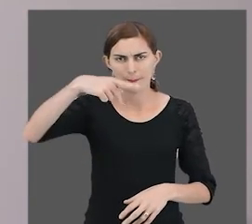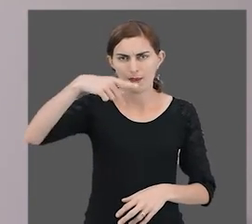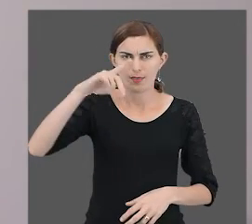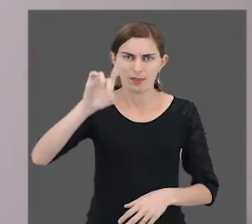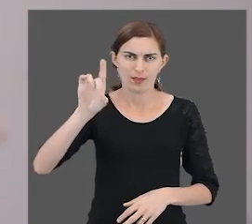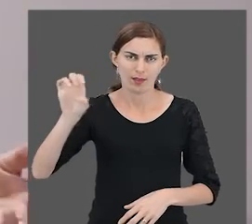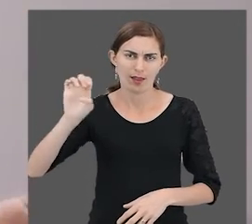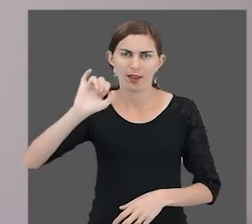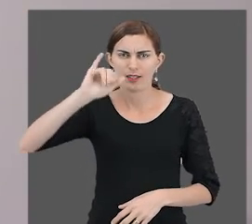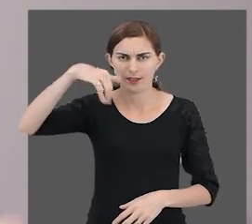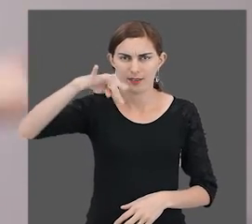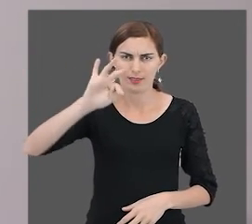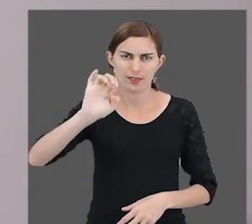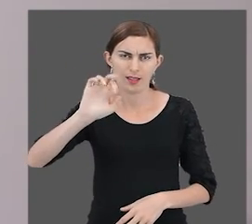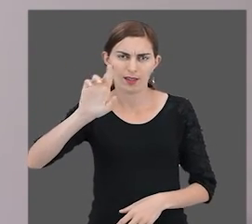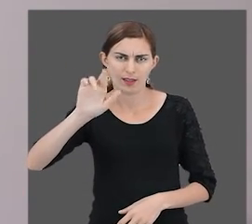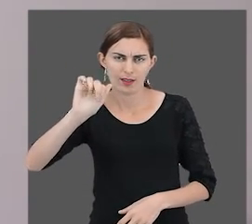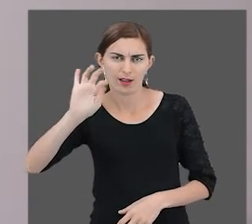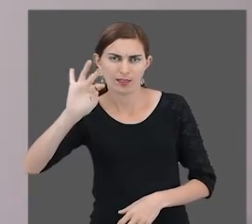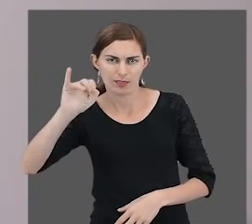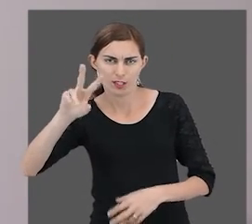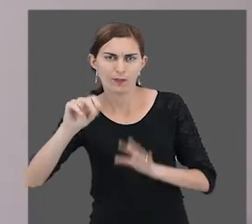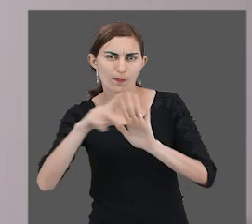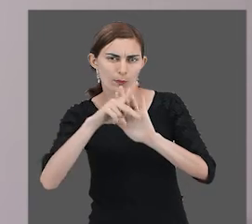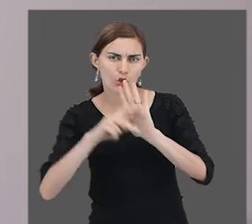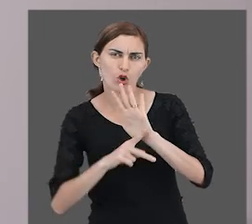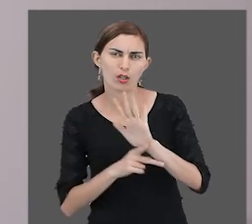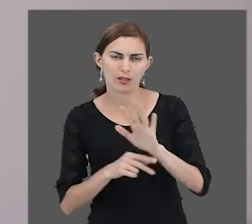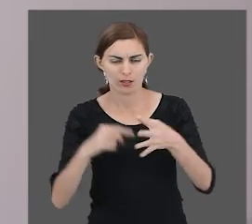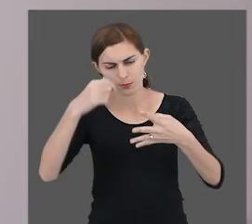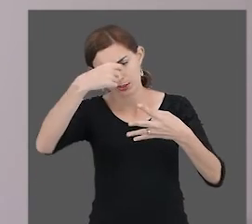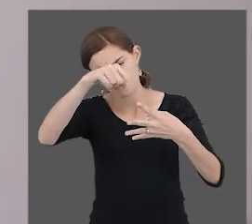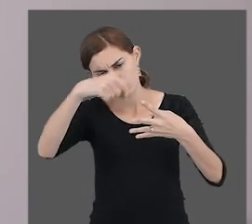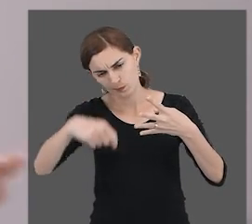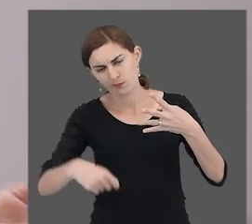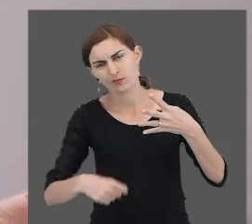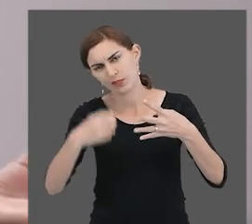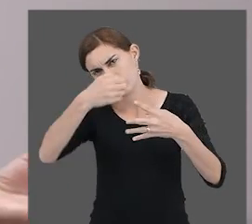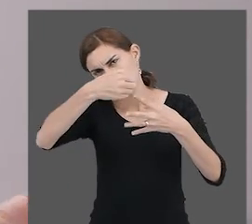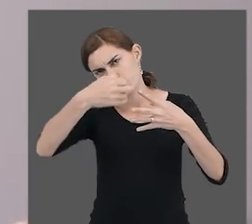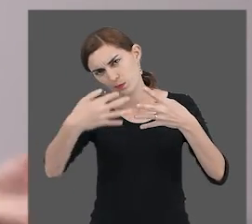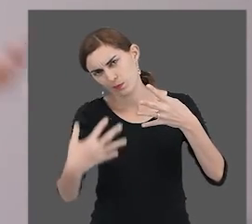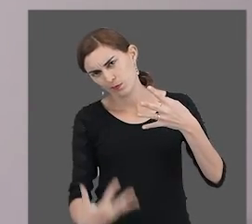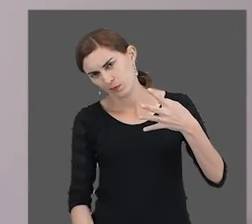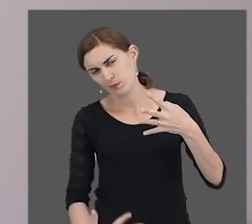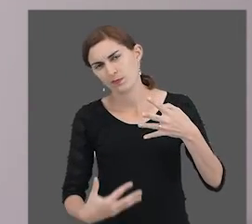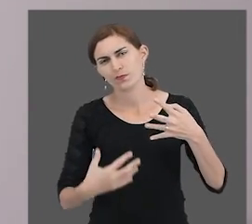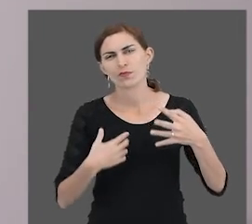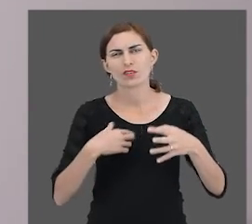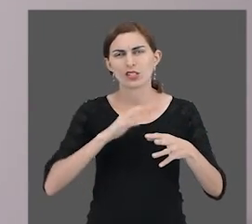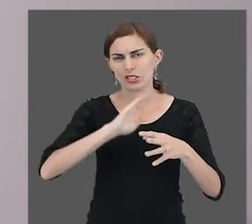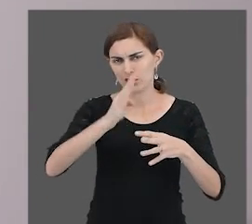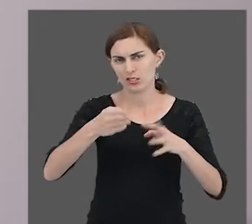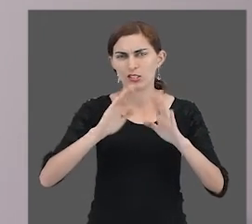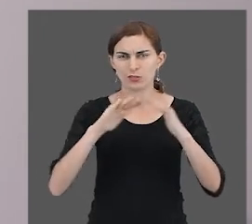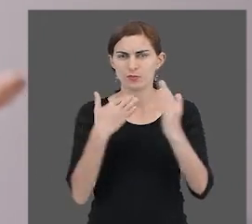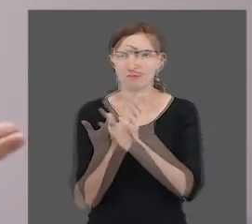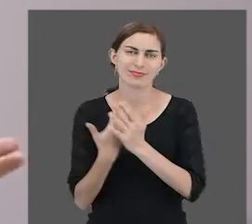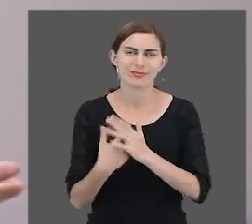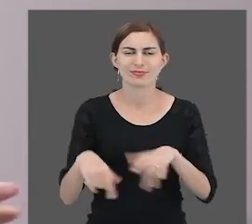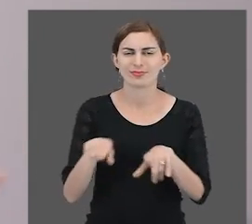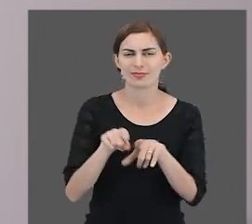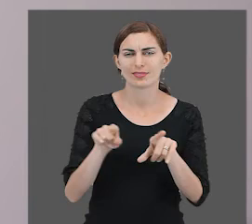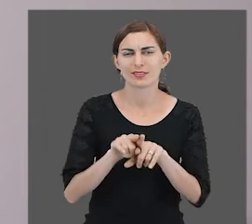está lá na apostila, e ver quais são esses programas que estão hoje funcionando para recurso direto para a escola, como também o